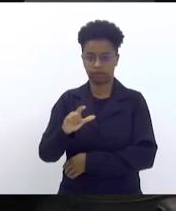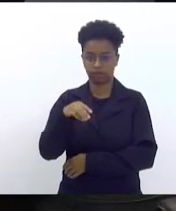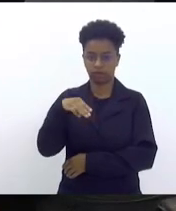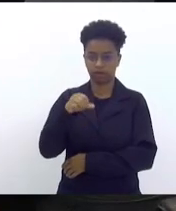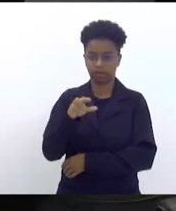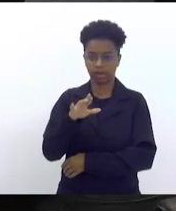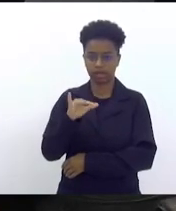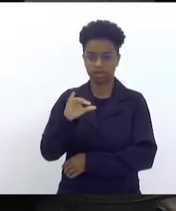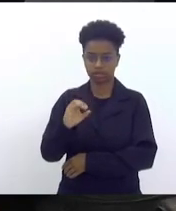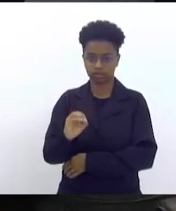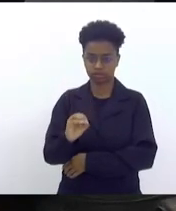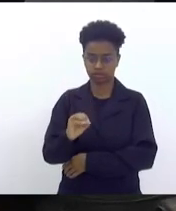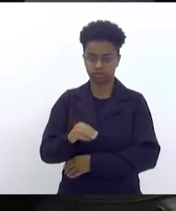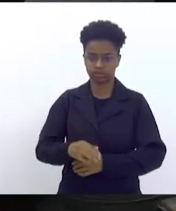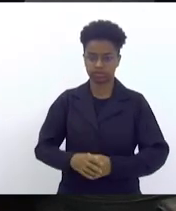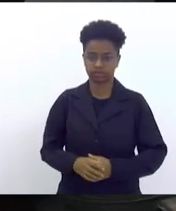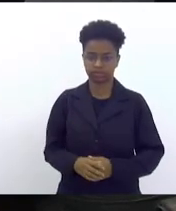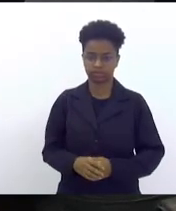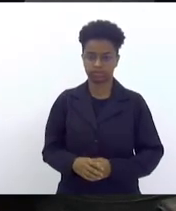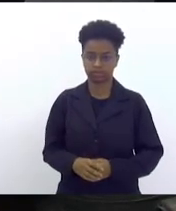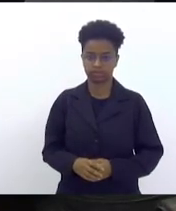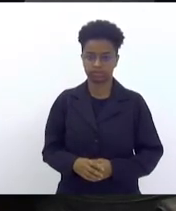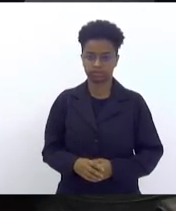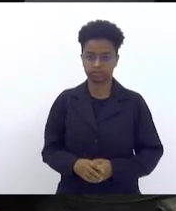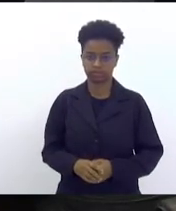Márcio Pereira de Carvalho